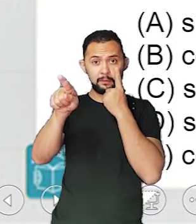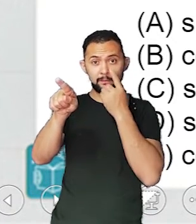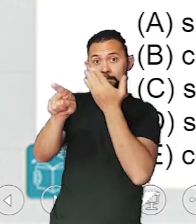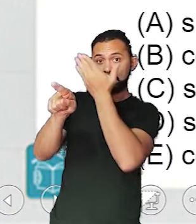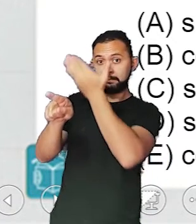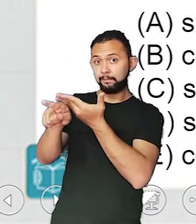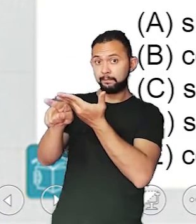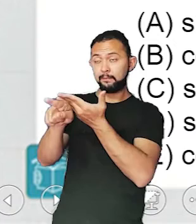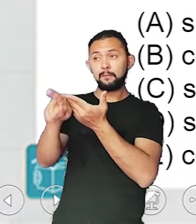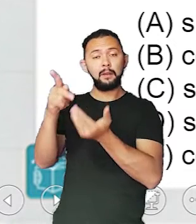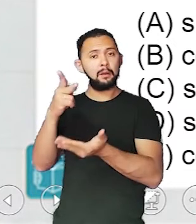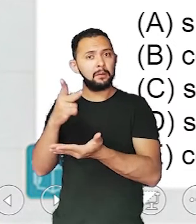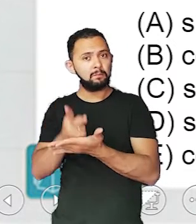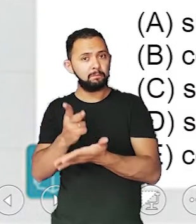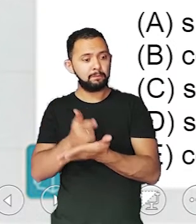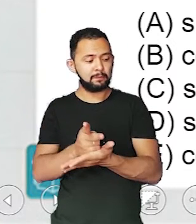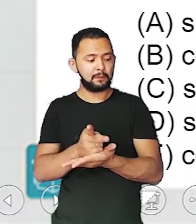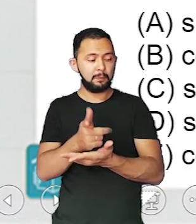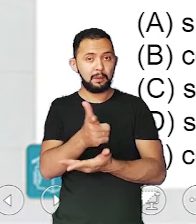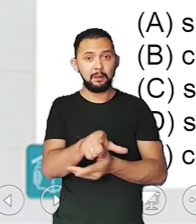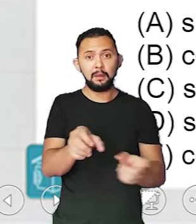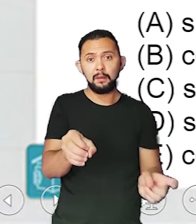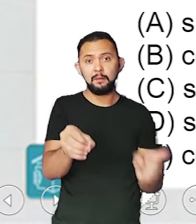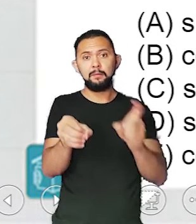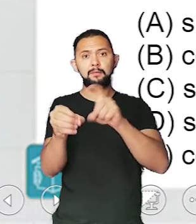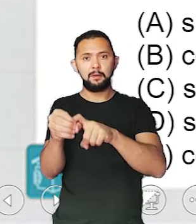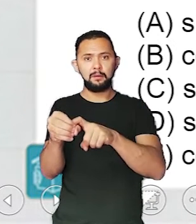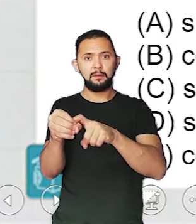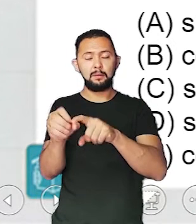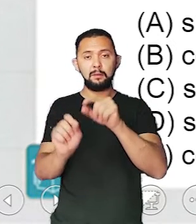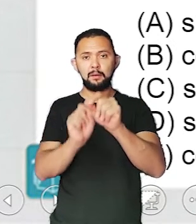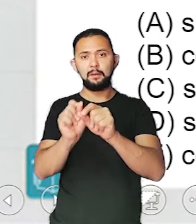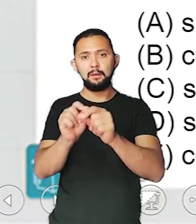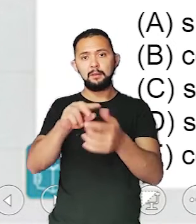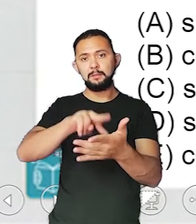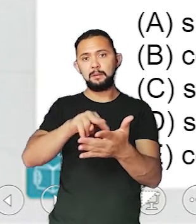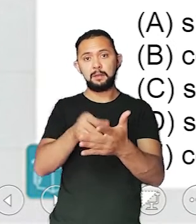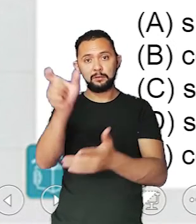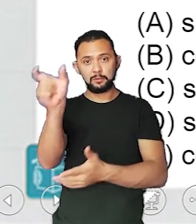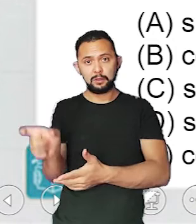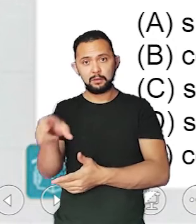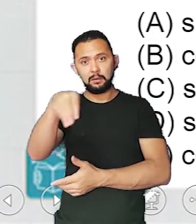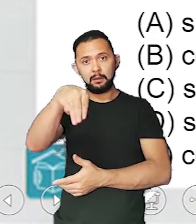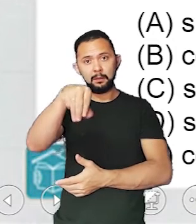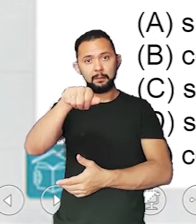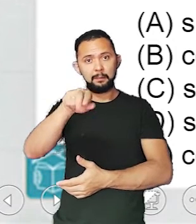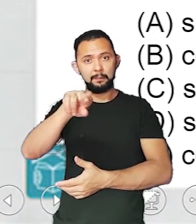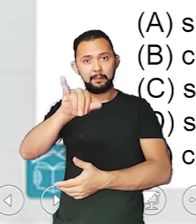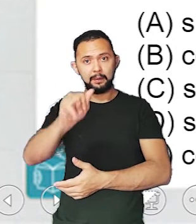para seguir a sequência, né, vai retomar Maria, né? Que Maria, né, amava Joaquim, né? Que amava